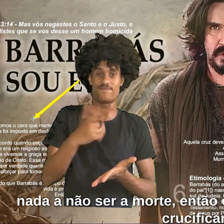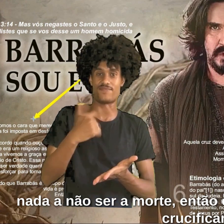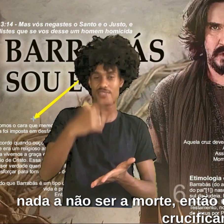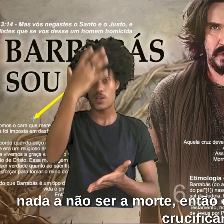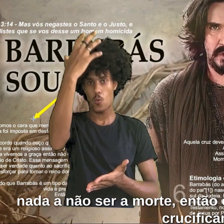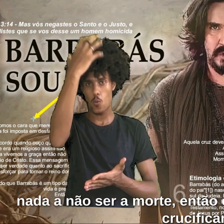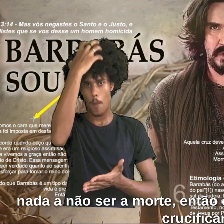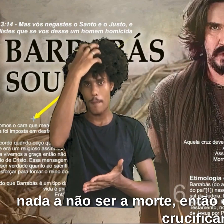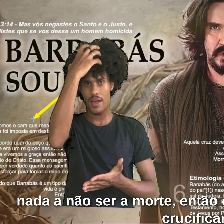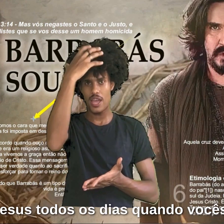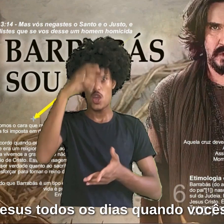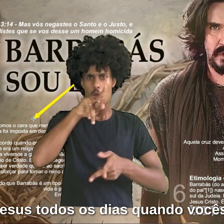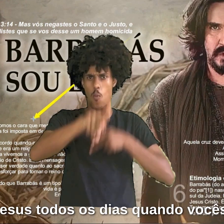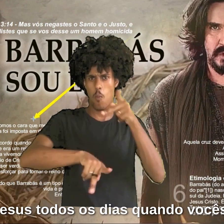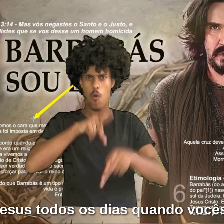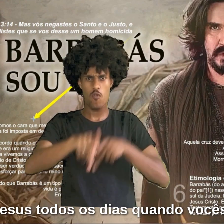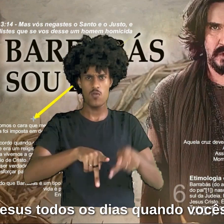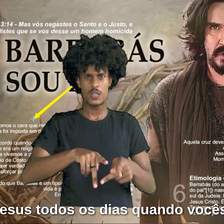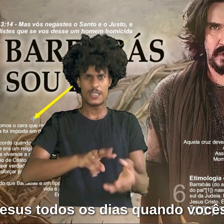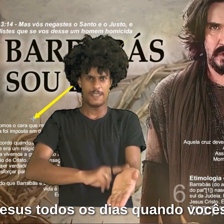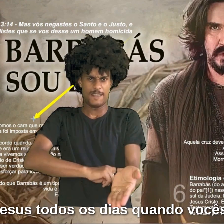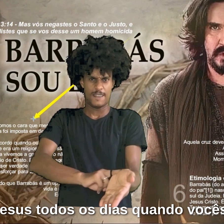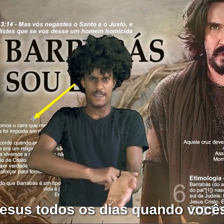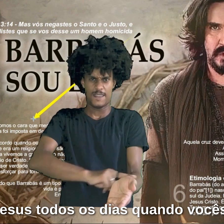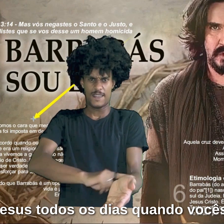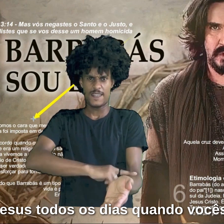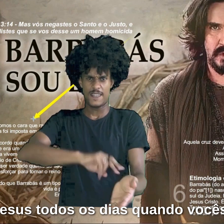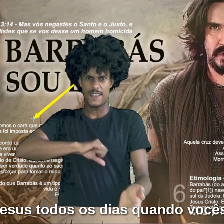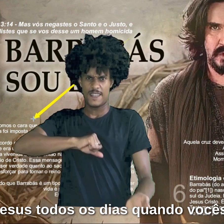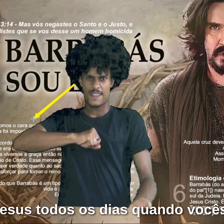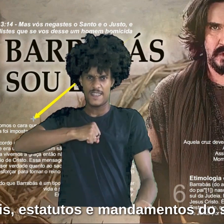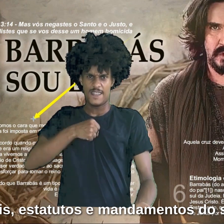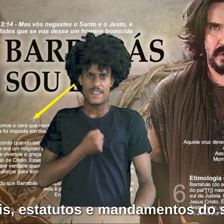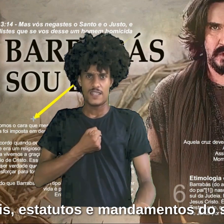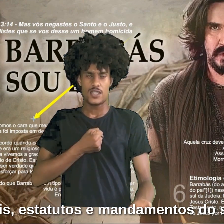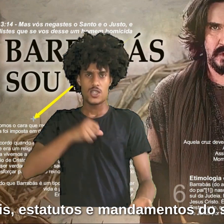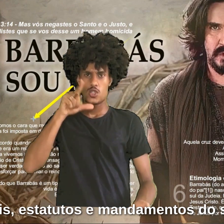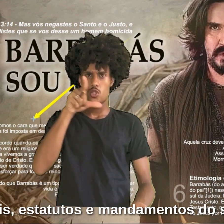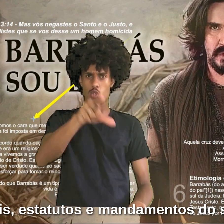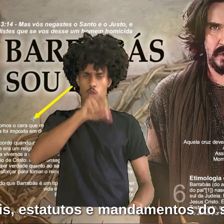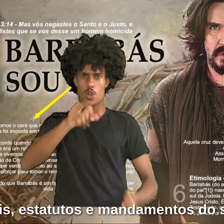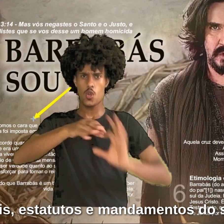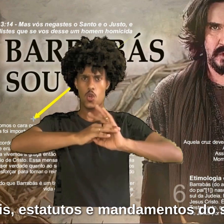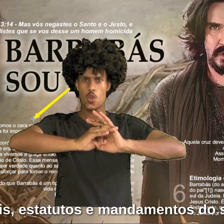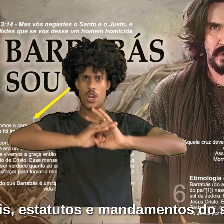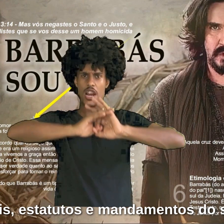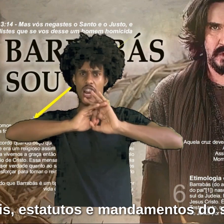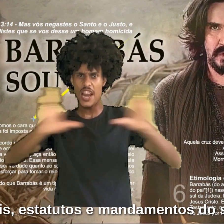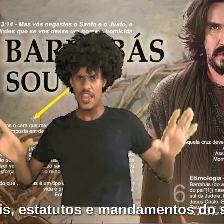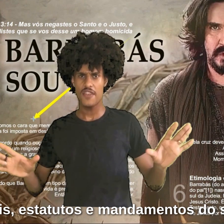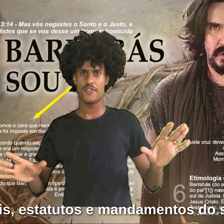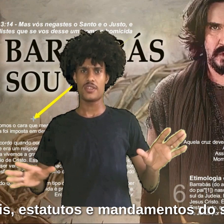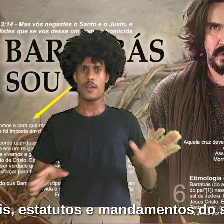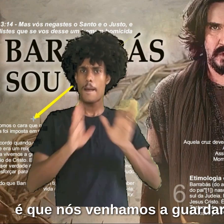aconteceu? Vocês crucificam Jesus todos os dias quando vocês ficam tentando seguir as leis, os estatutos e os mandamentos do Senhor. Mas a